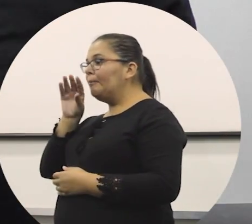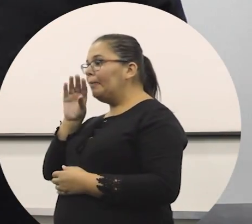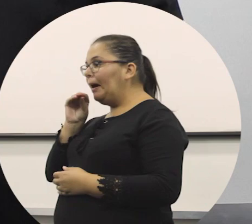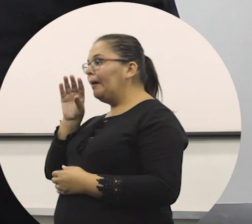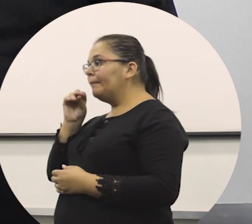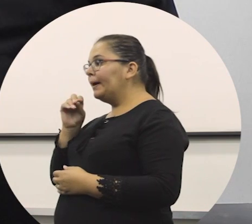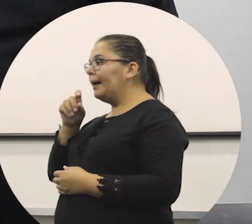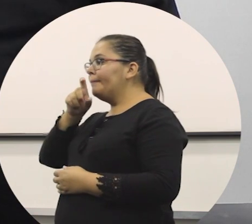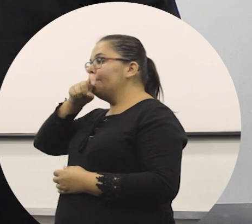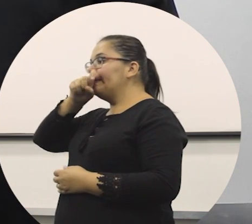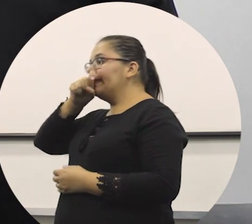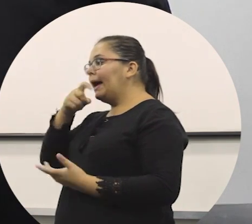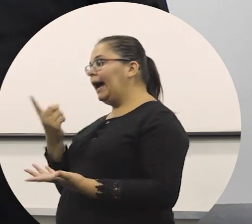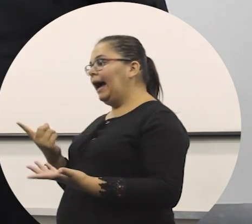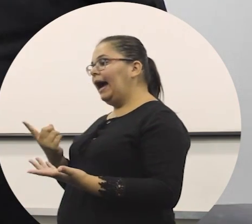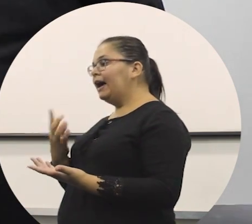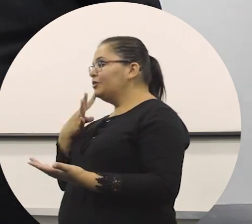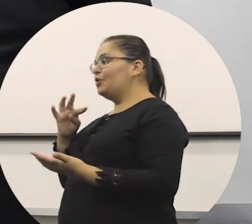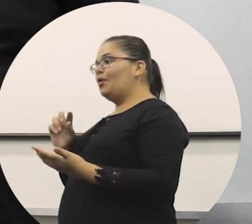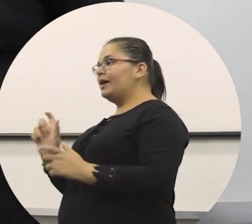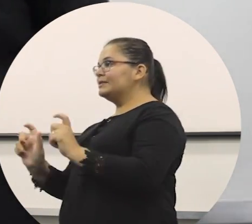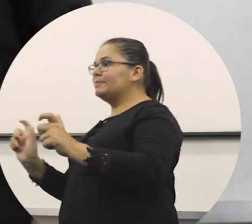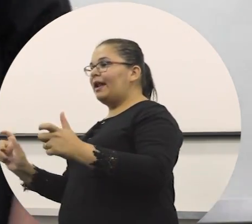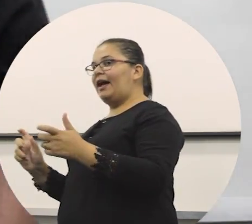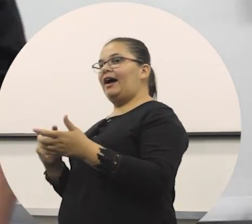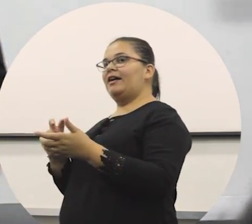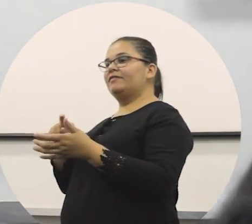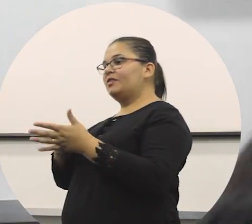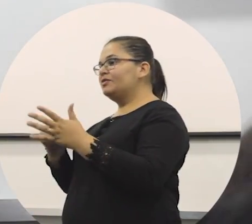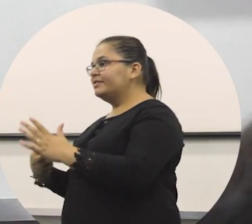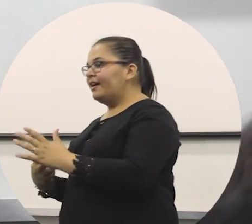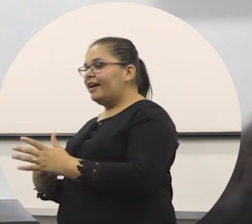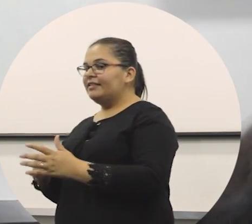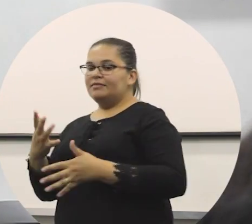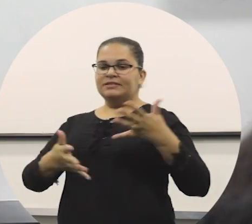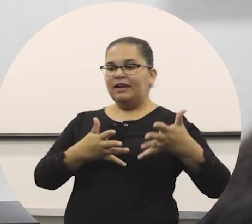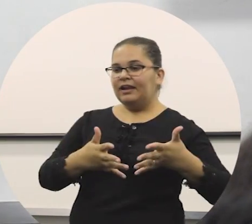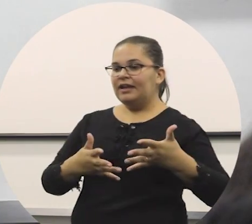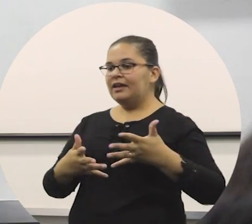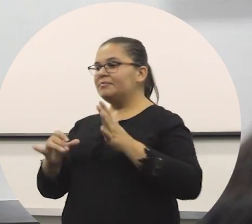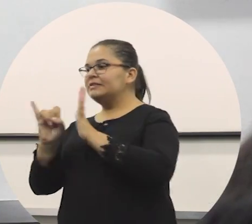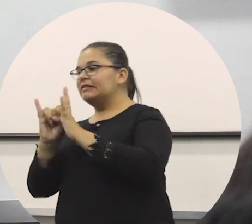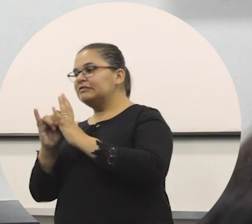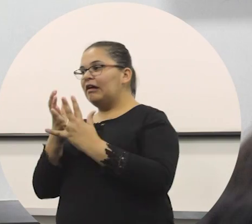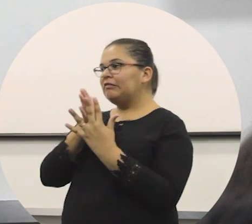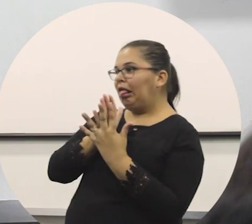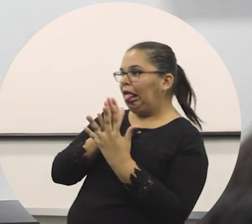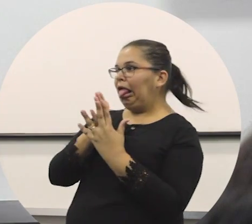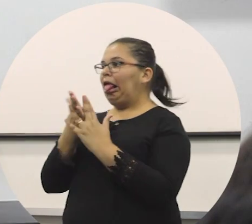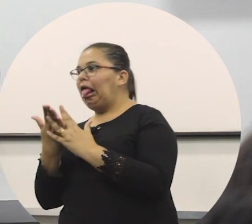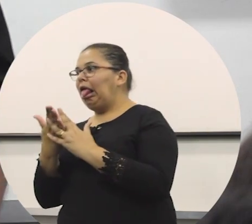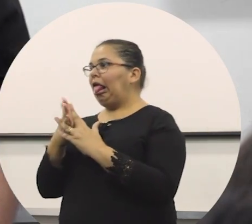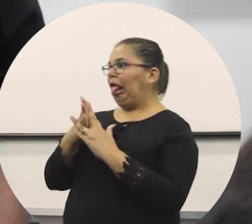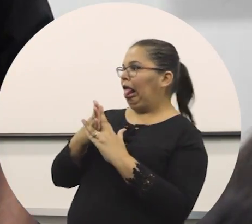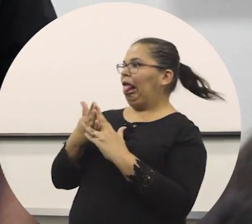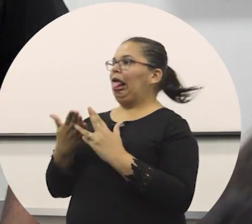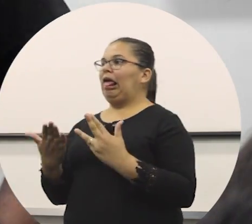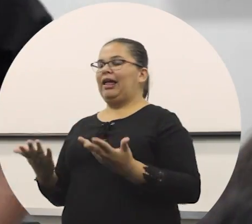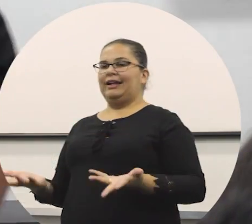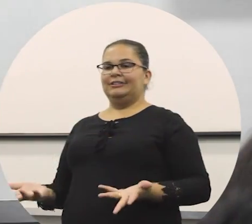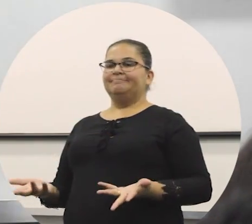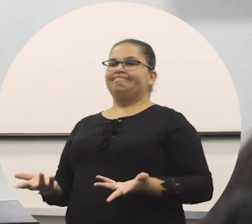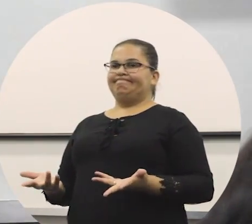mas que não é uma oralidade. E aí você tem que trabalhar a língua de sinais, e tem todo aquele conflito de identidade. Se tem alguém estudando isso, é como que